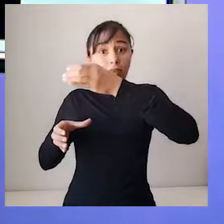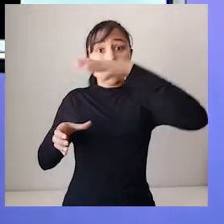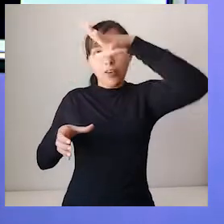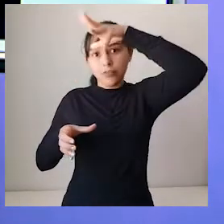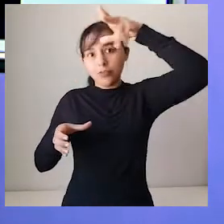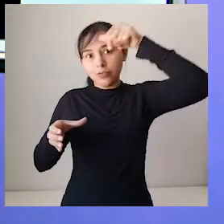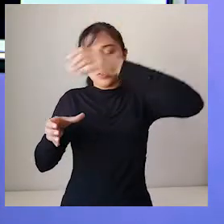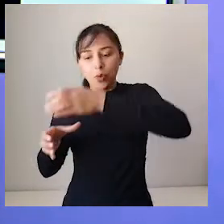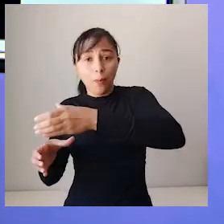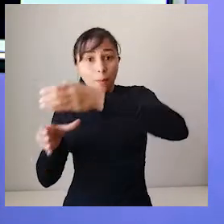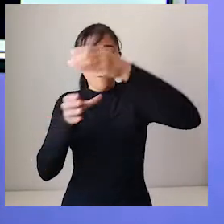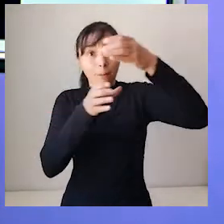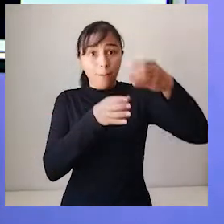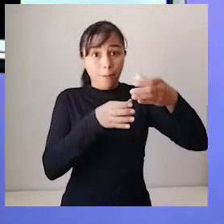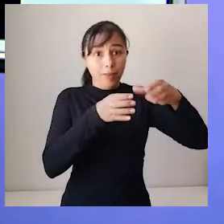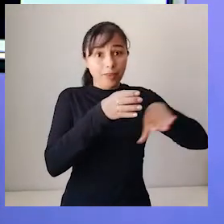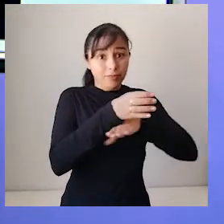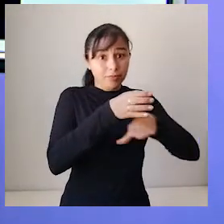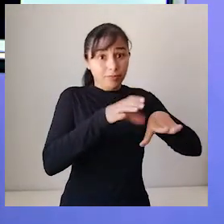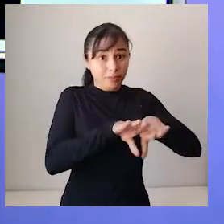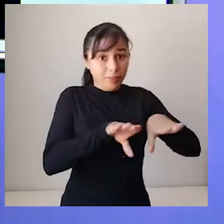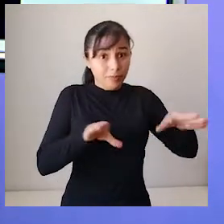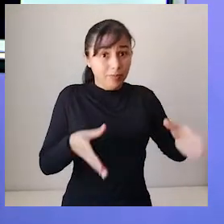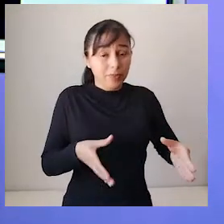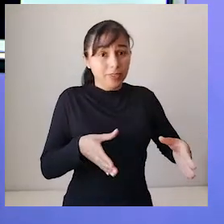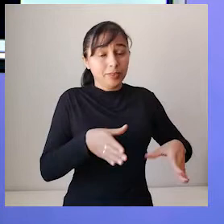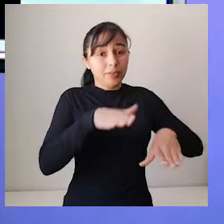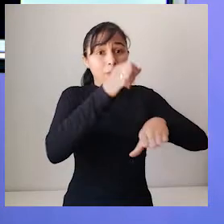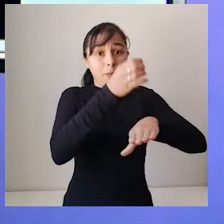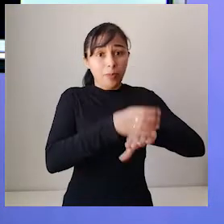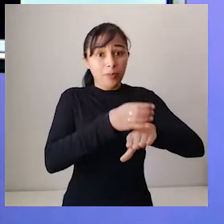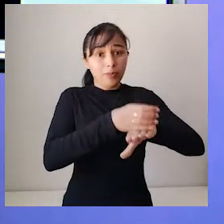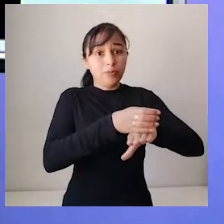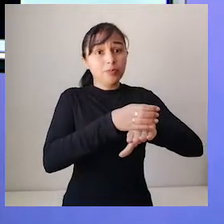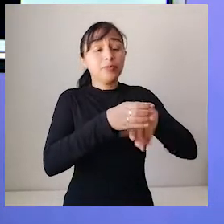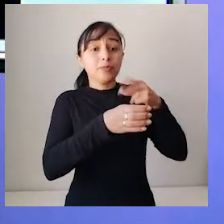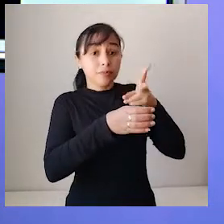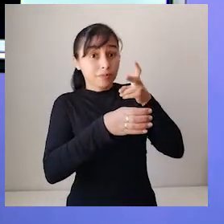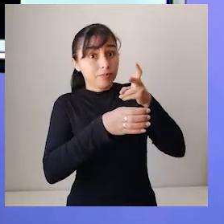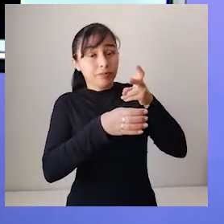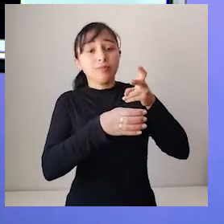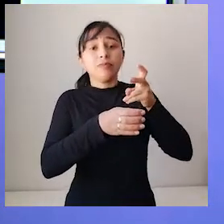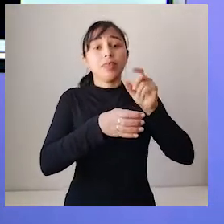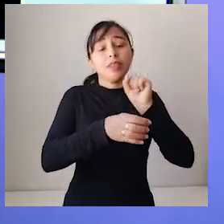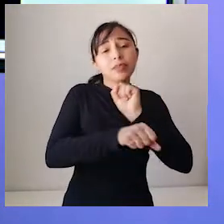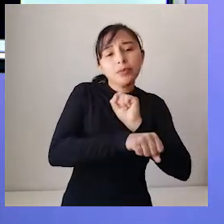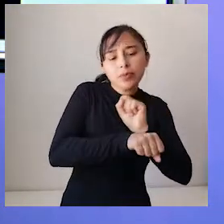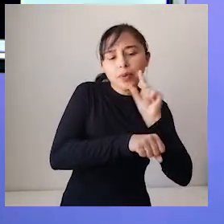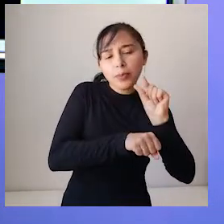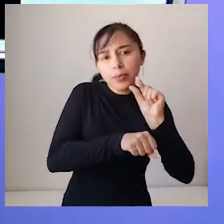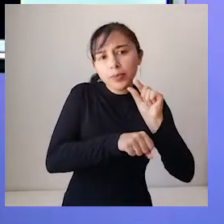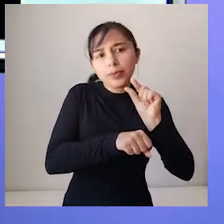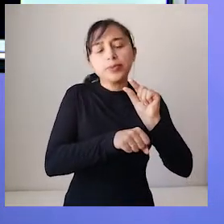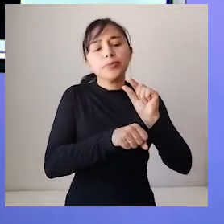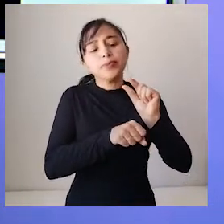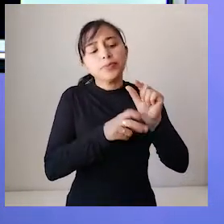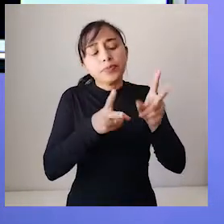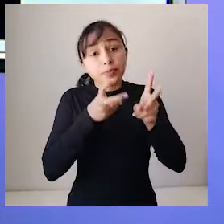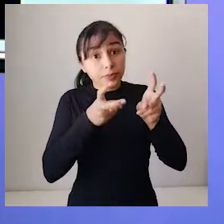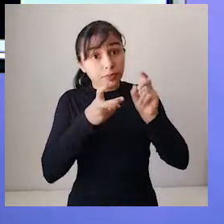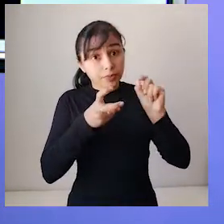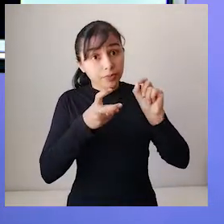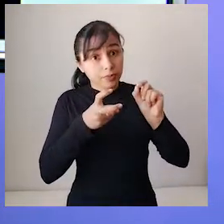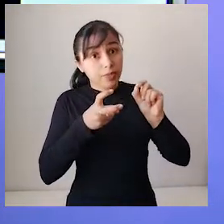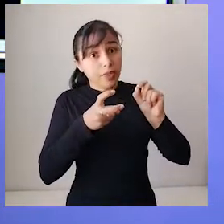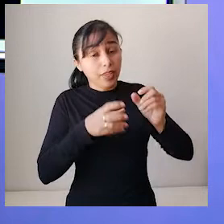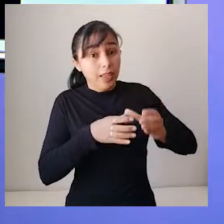e coloca em cima da mesa, por exemplo, você repara com um certo tempo desse recipiente